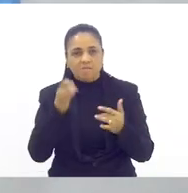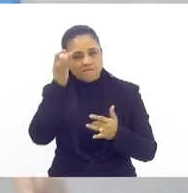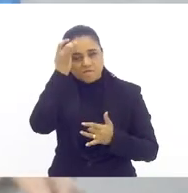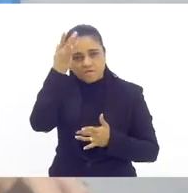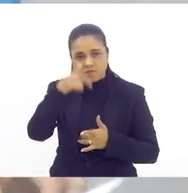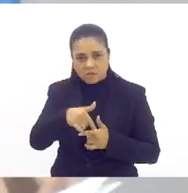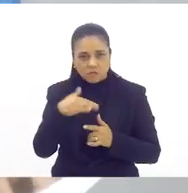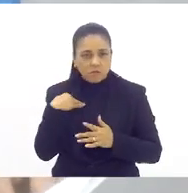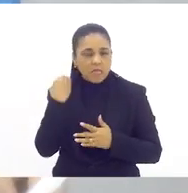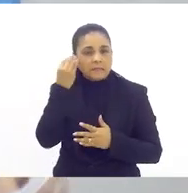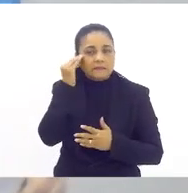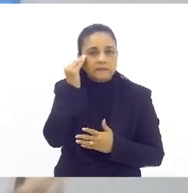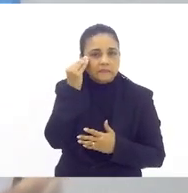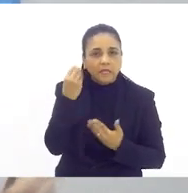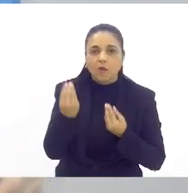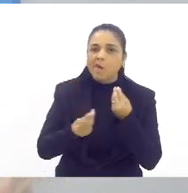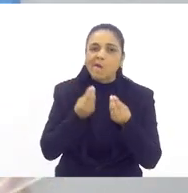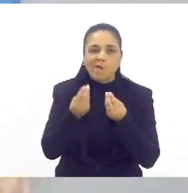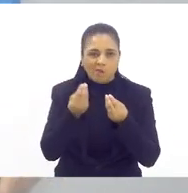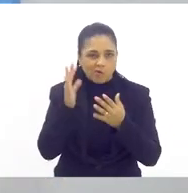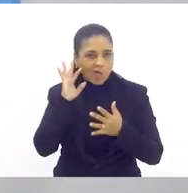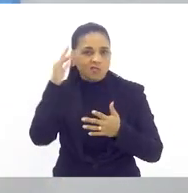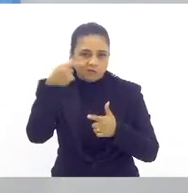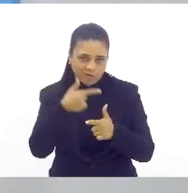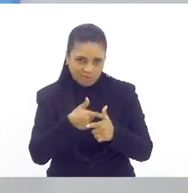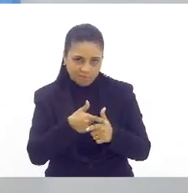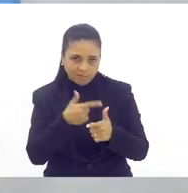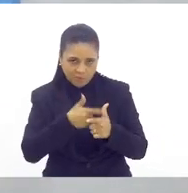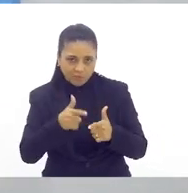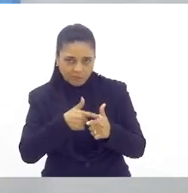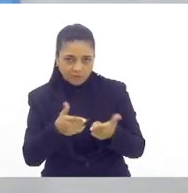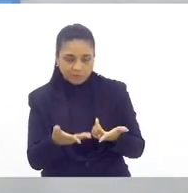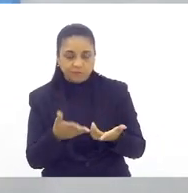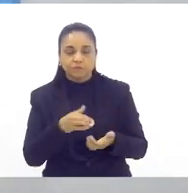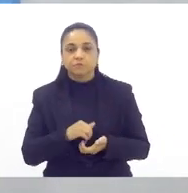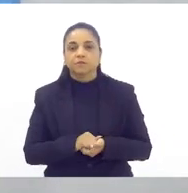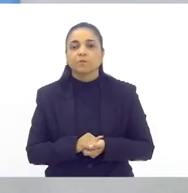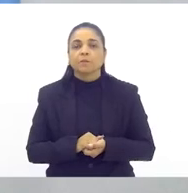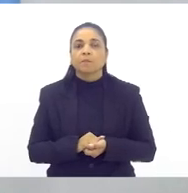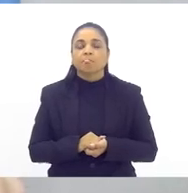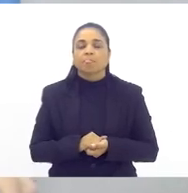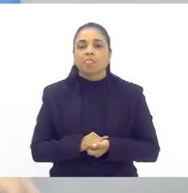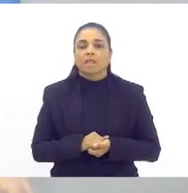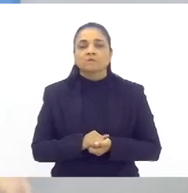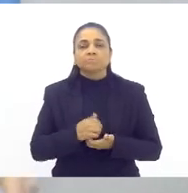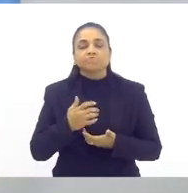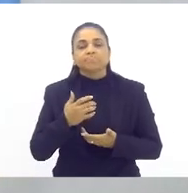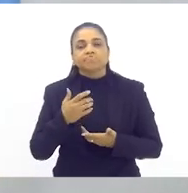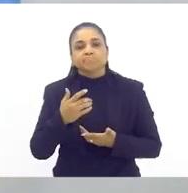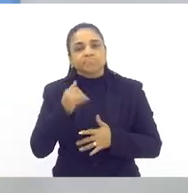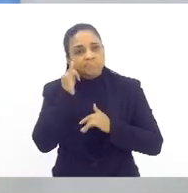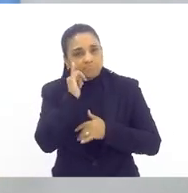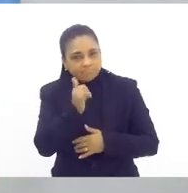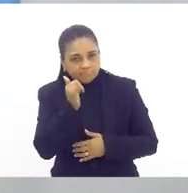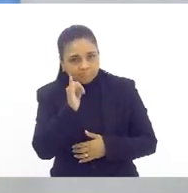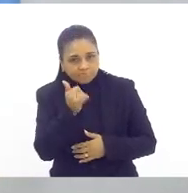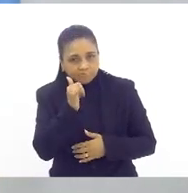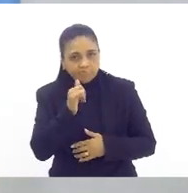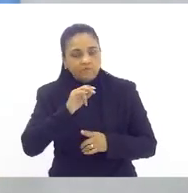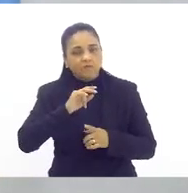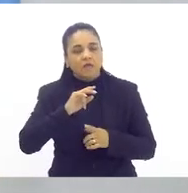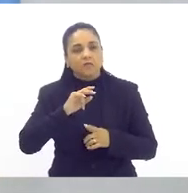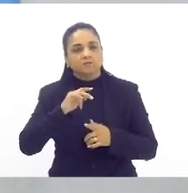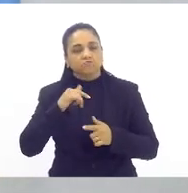entender a situação e também quero dizer que a gente vai dar